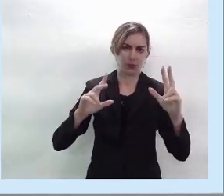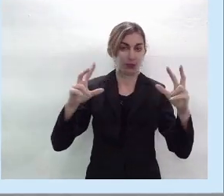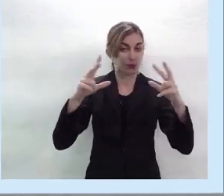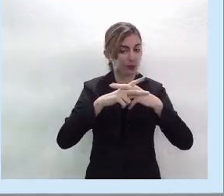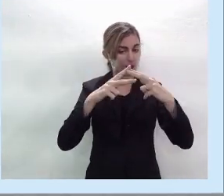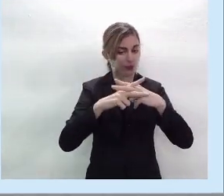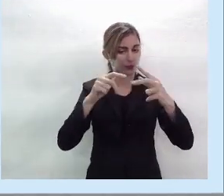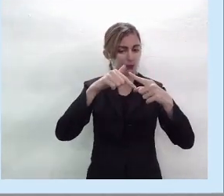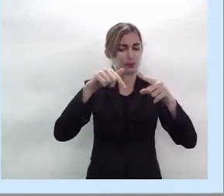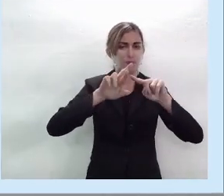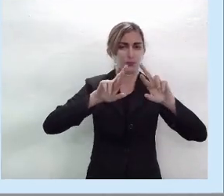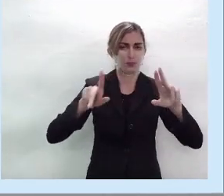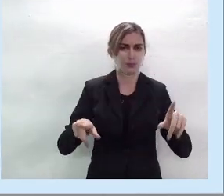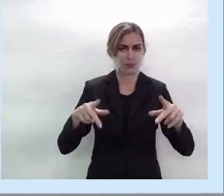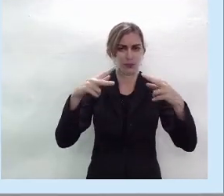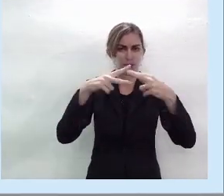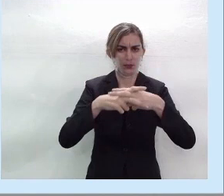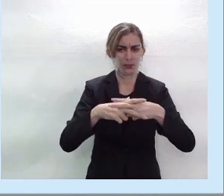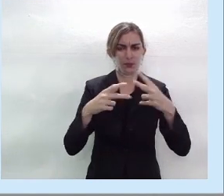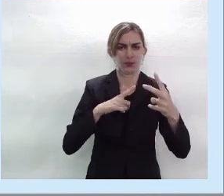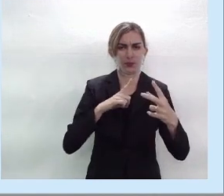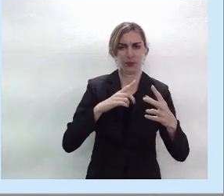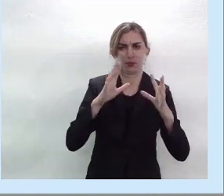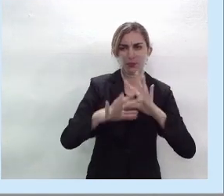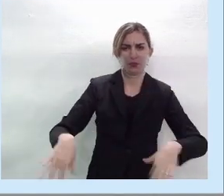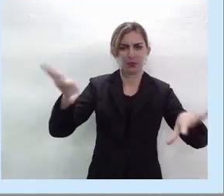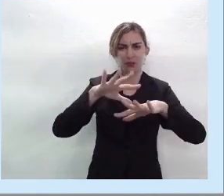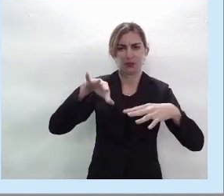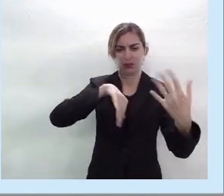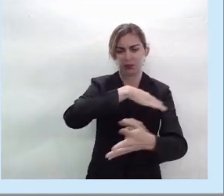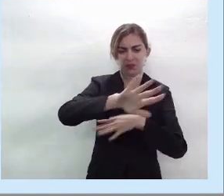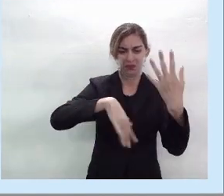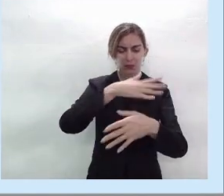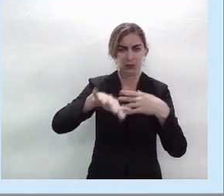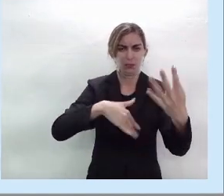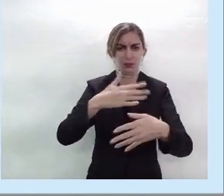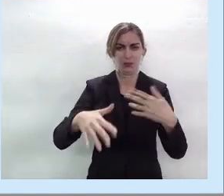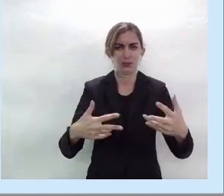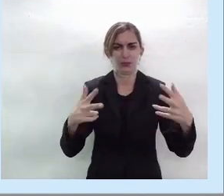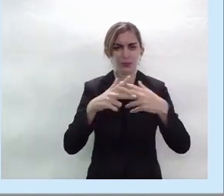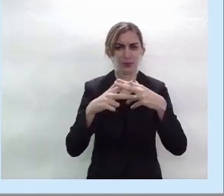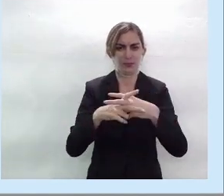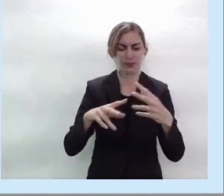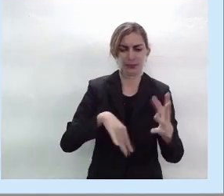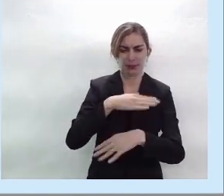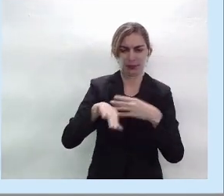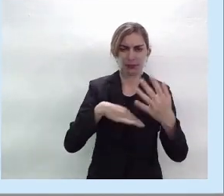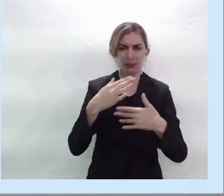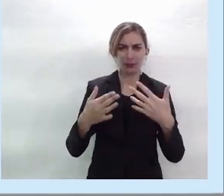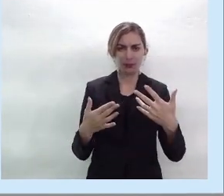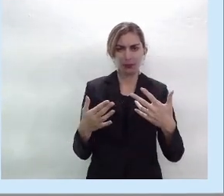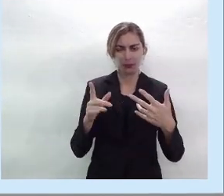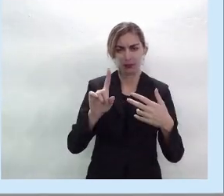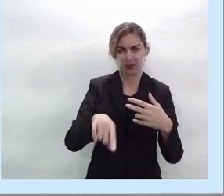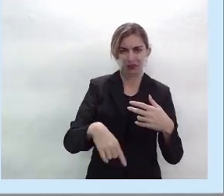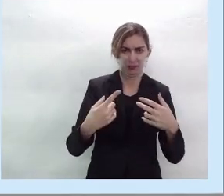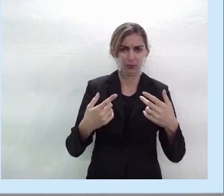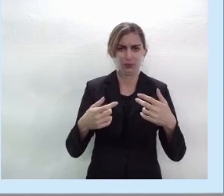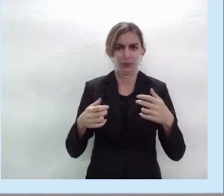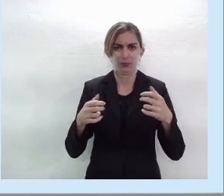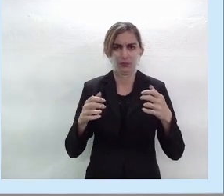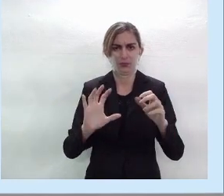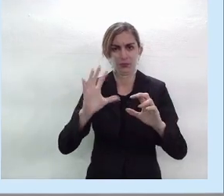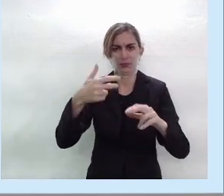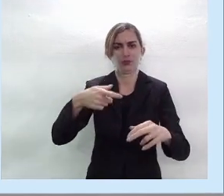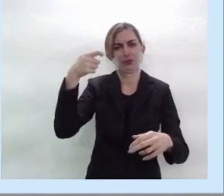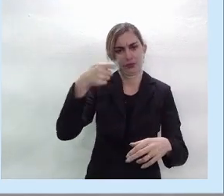A briga é diferente. A briga é uma coisa generalizada, tumultuada e que as pessoas que se envolvem em brigas são passíveis